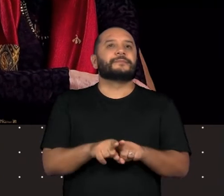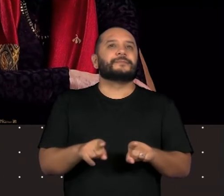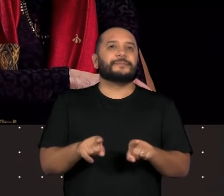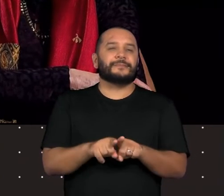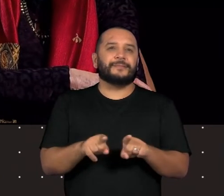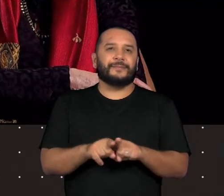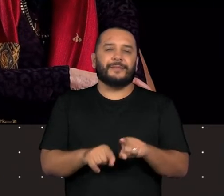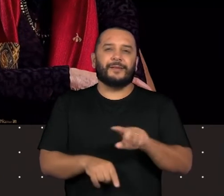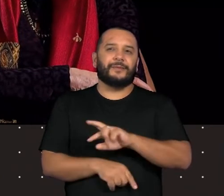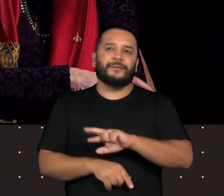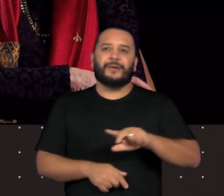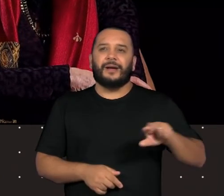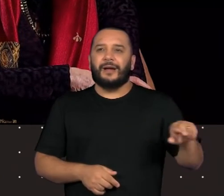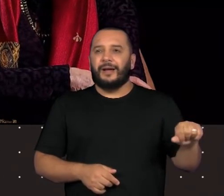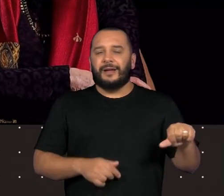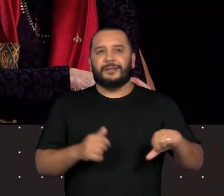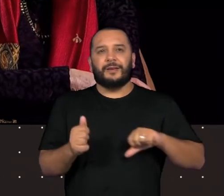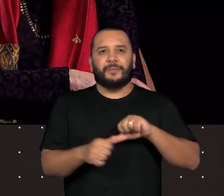várias mudanças